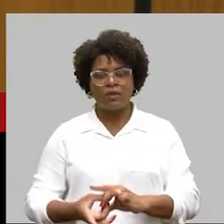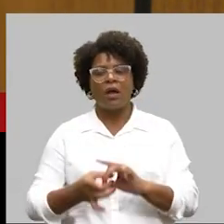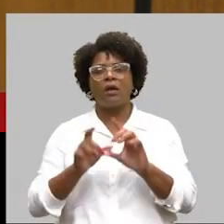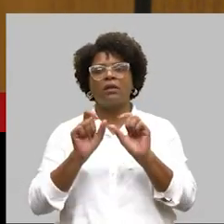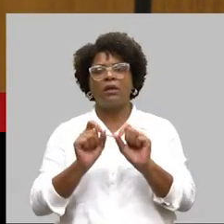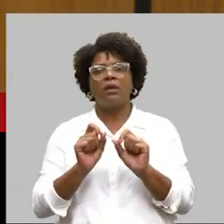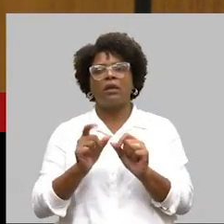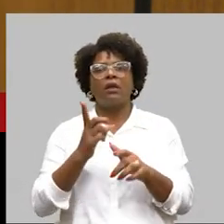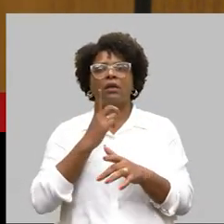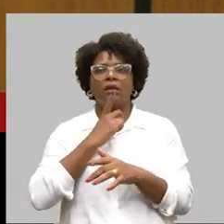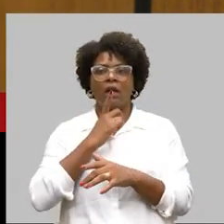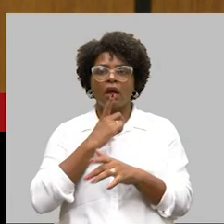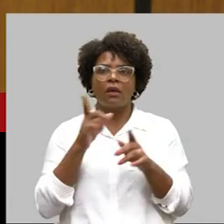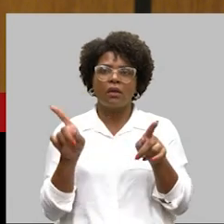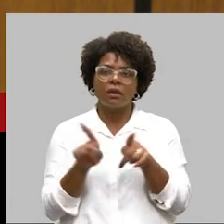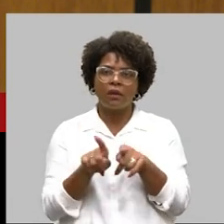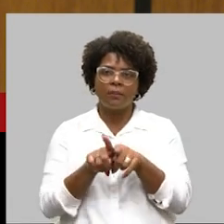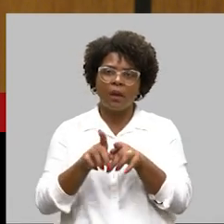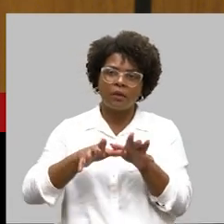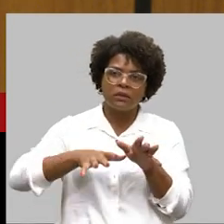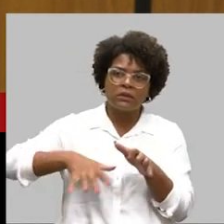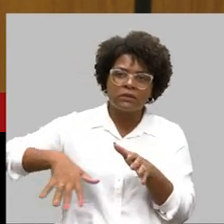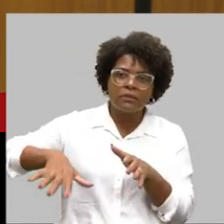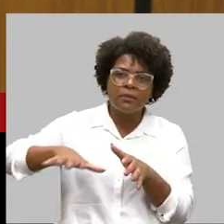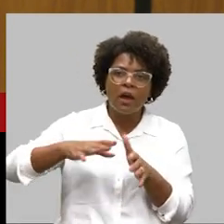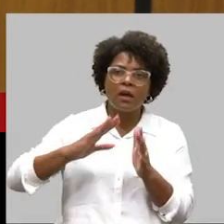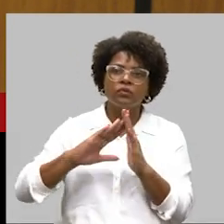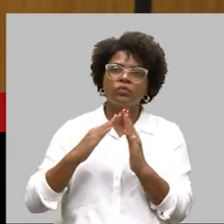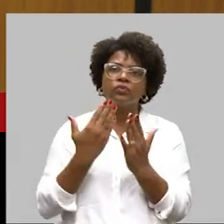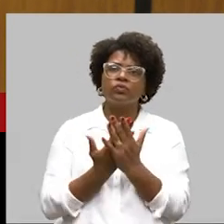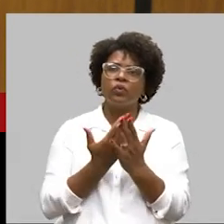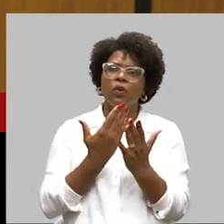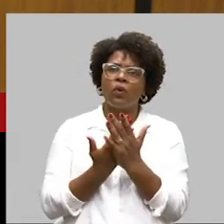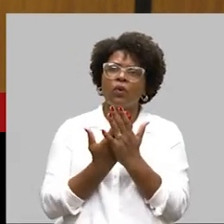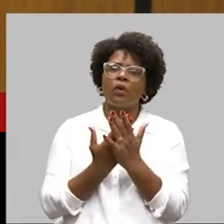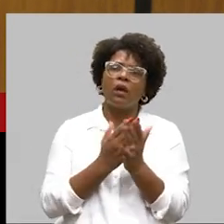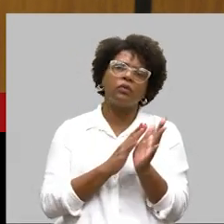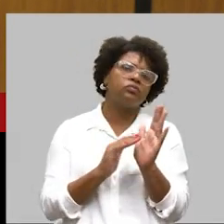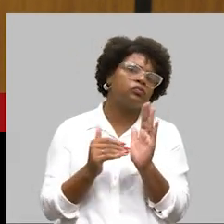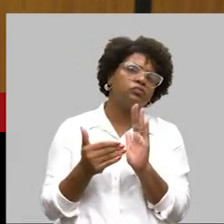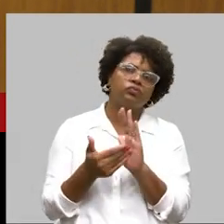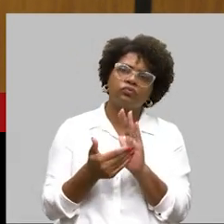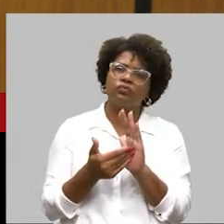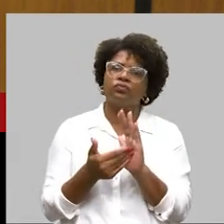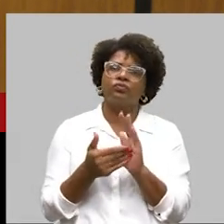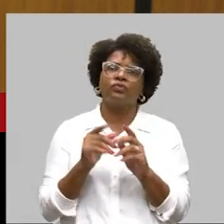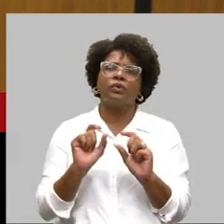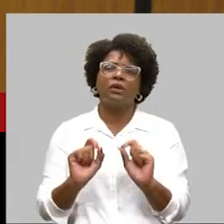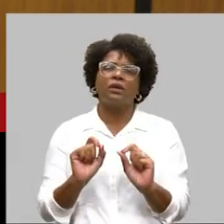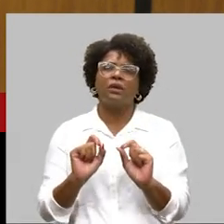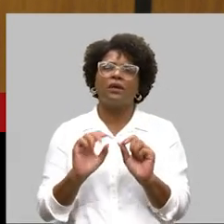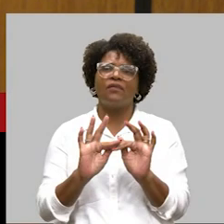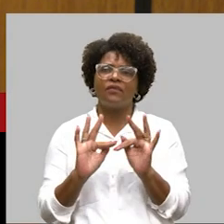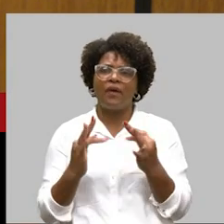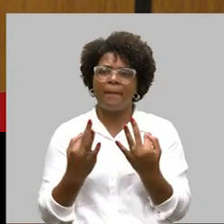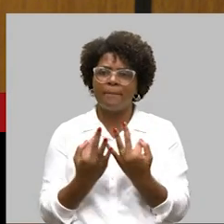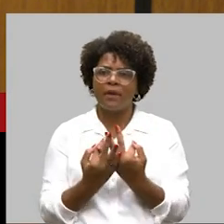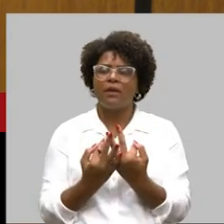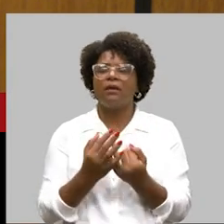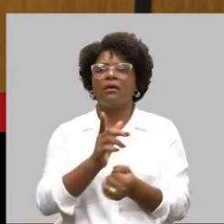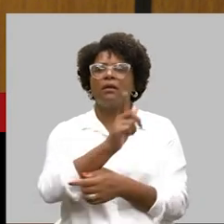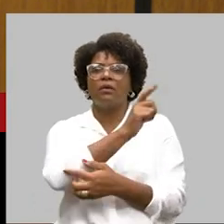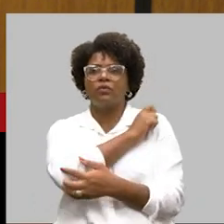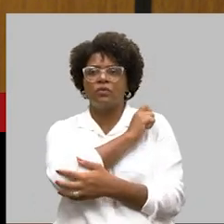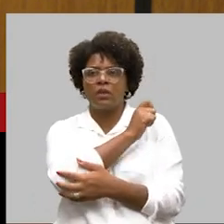né Em cada espaço escolar o aquilo que as famílias que os estudantes